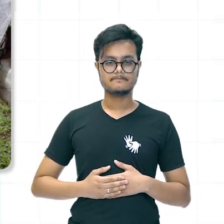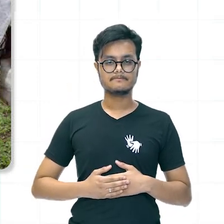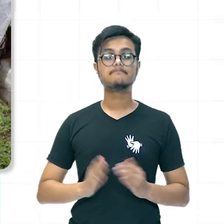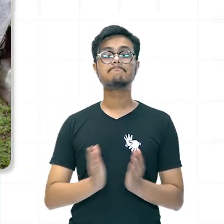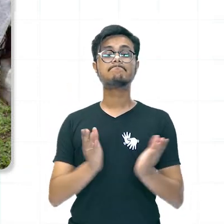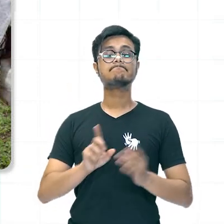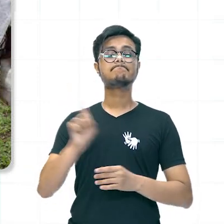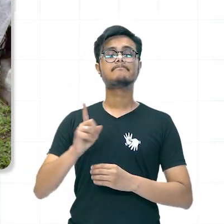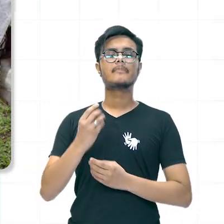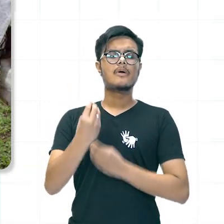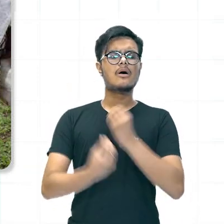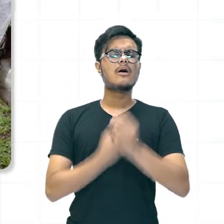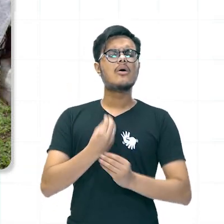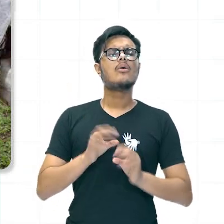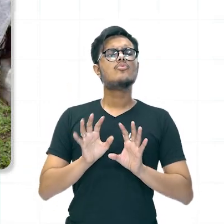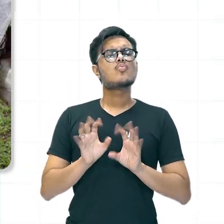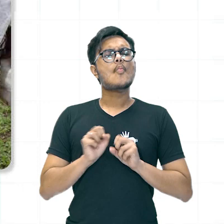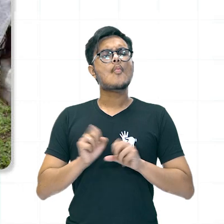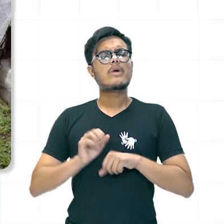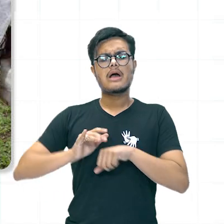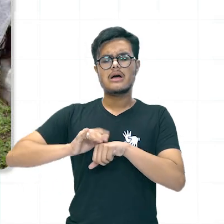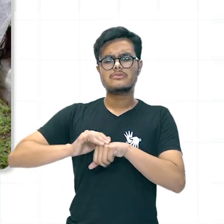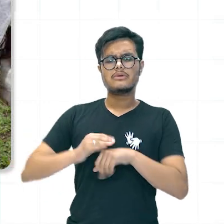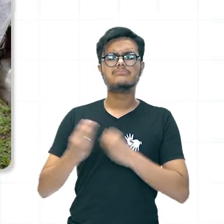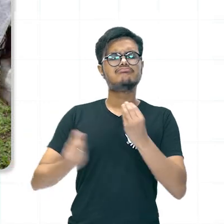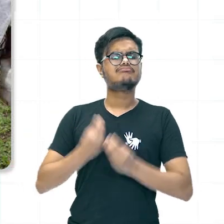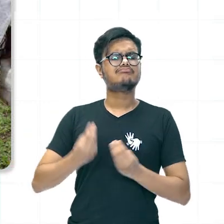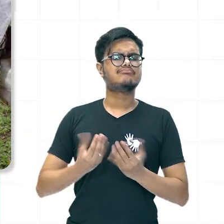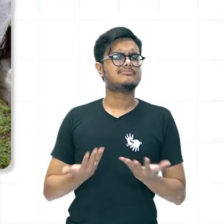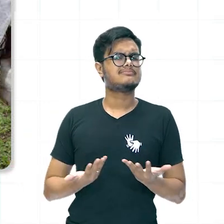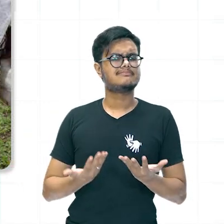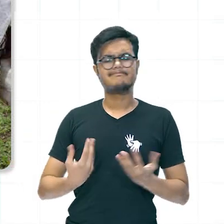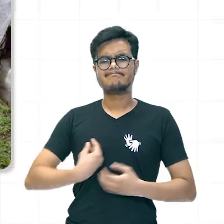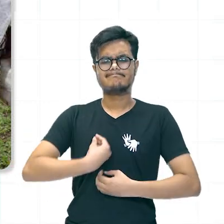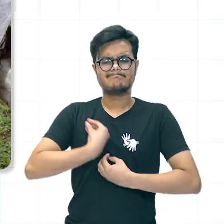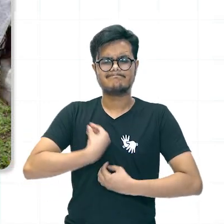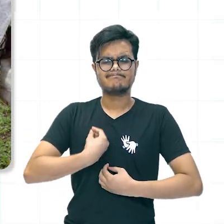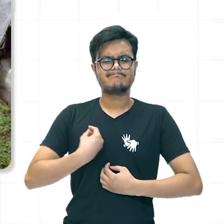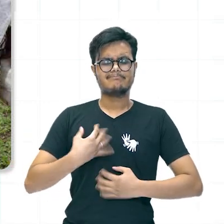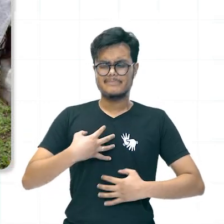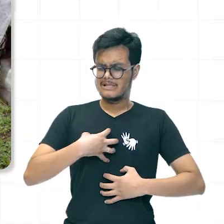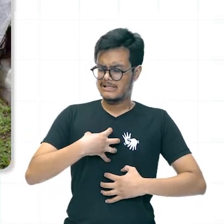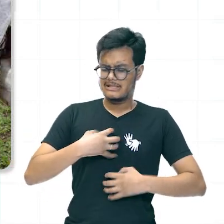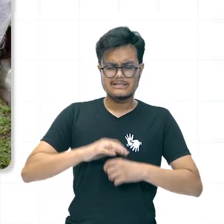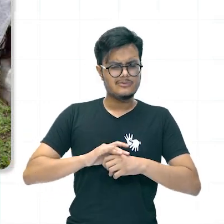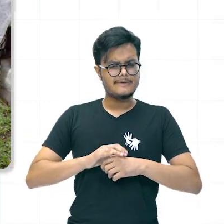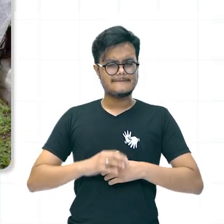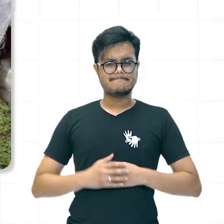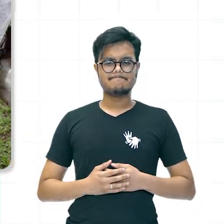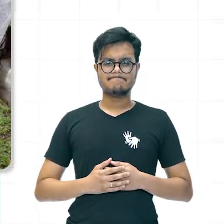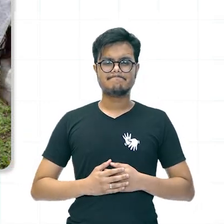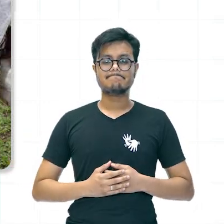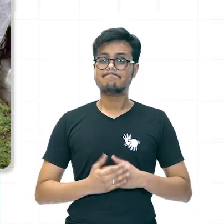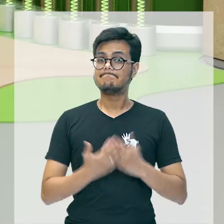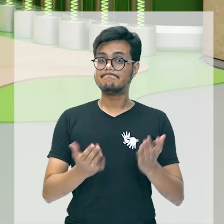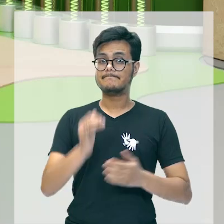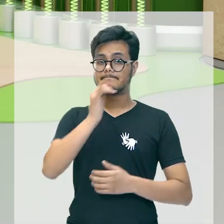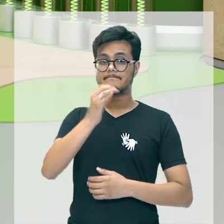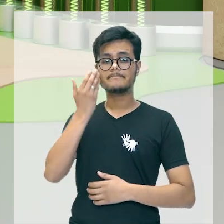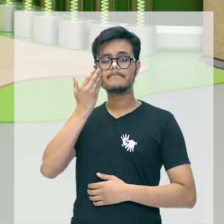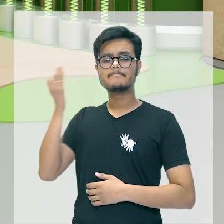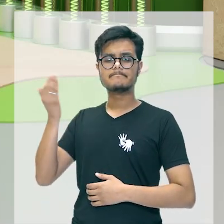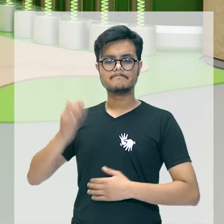d'água. E como que a gente vai ter contato, né, como que esse animal vai entrar no organismo humano para causar essa doença? A gente visualiza